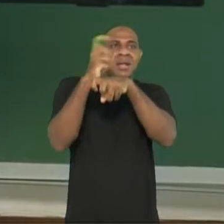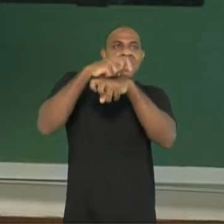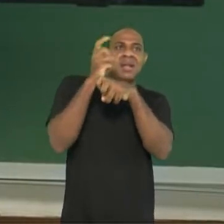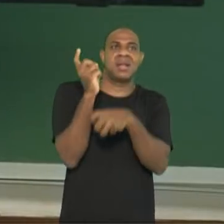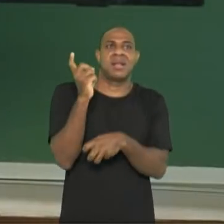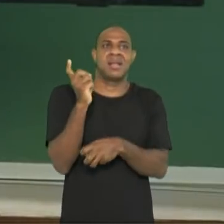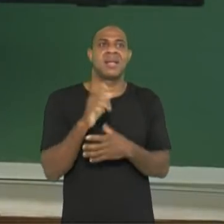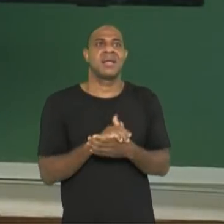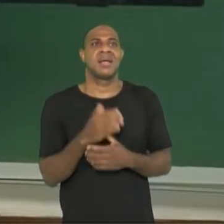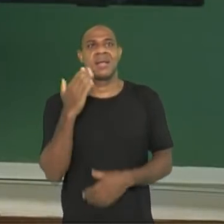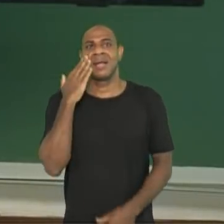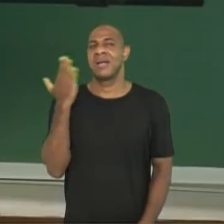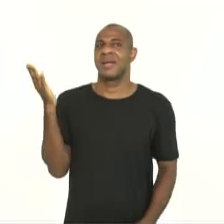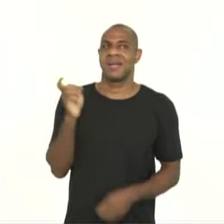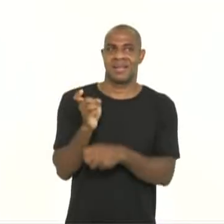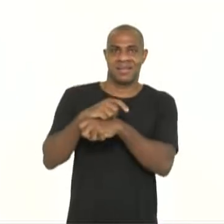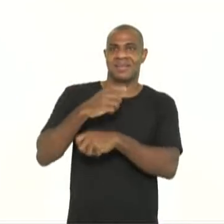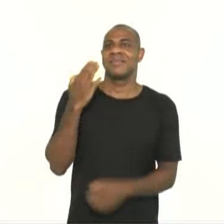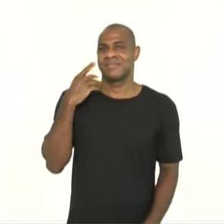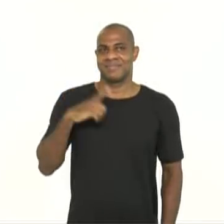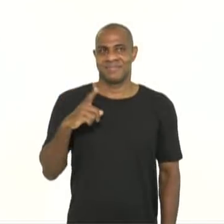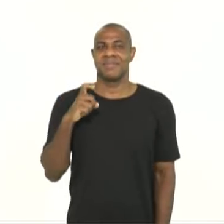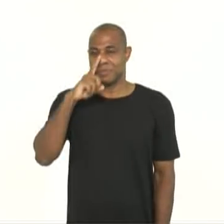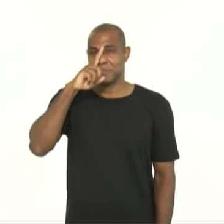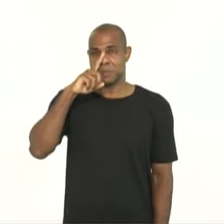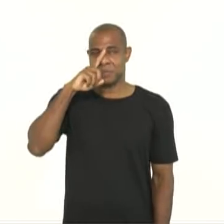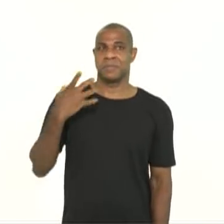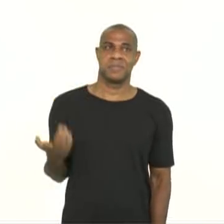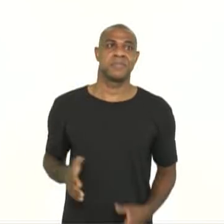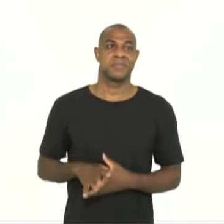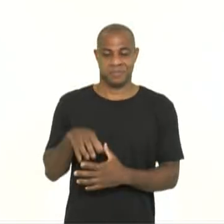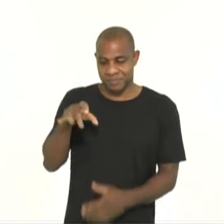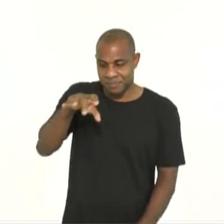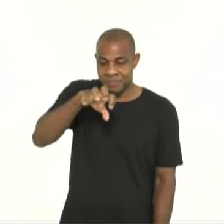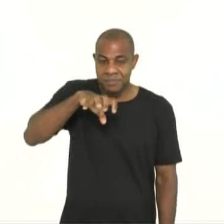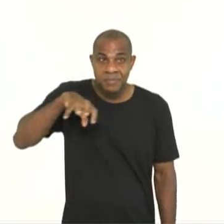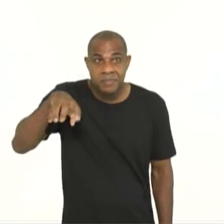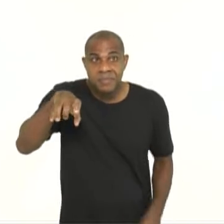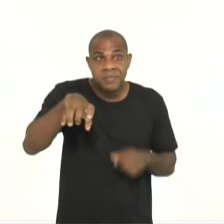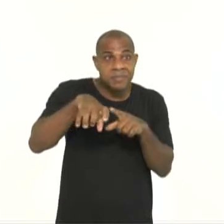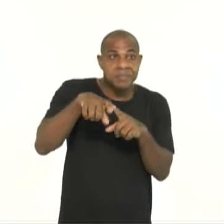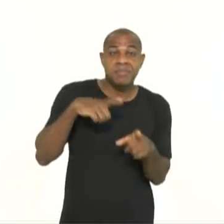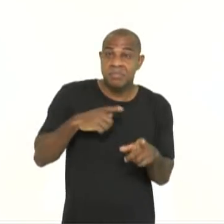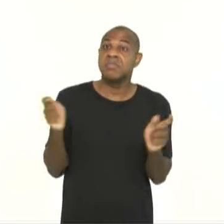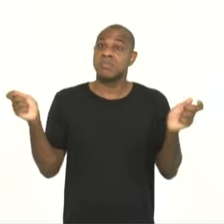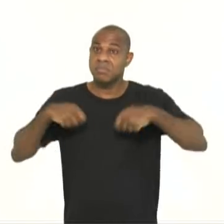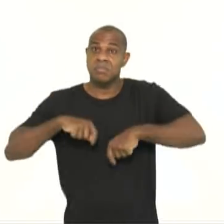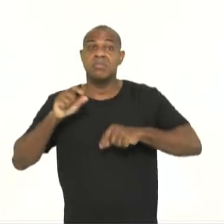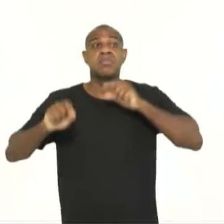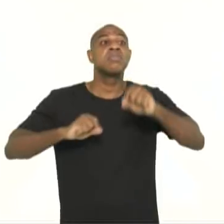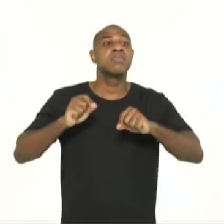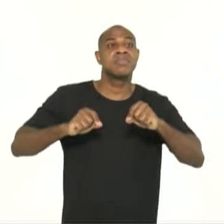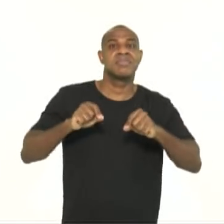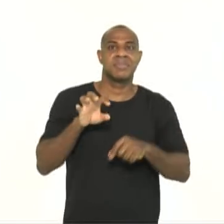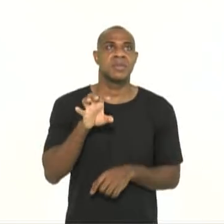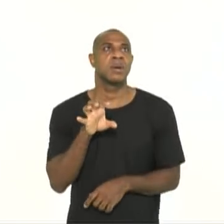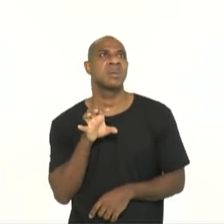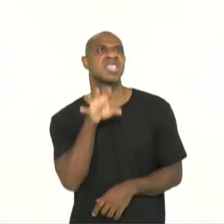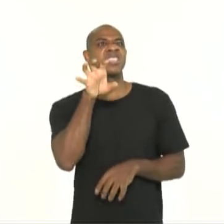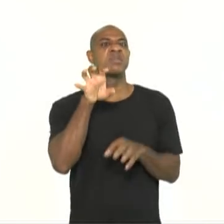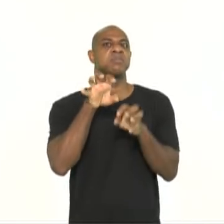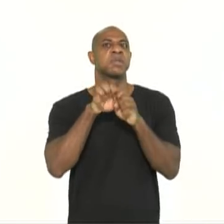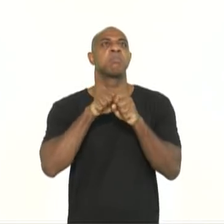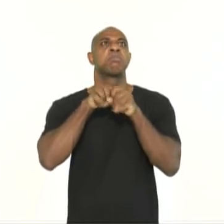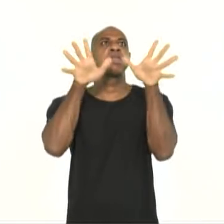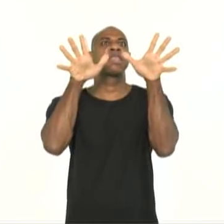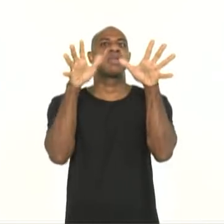final do corpo deles, na ponta da cauda. As aranhas também têm a capacidade de fazer teias. E elas usam